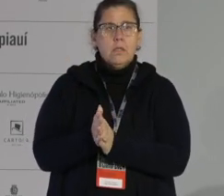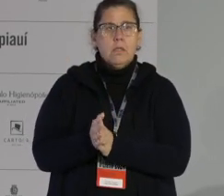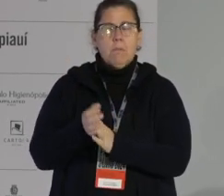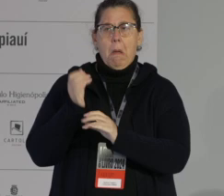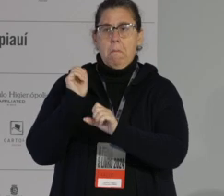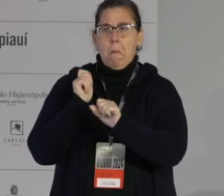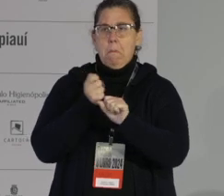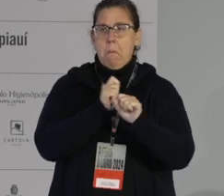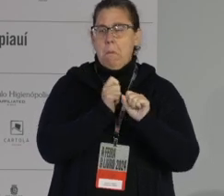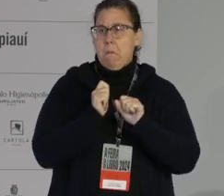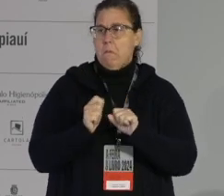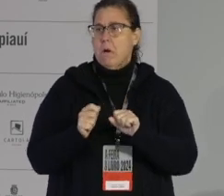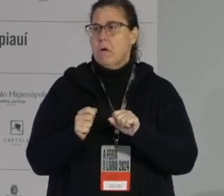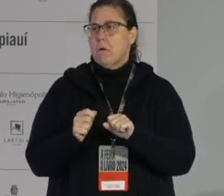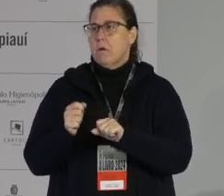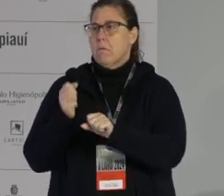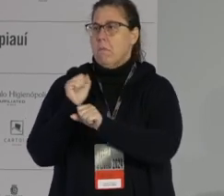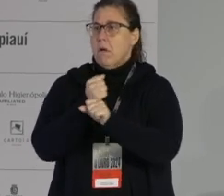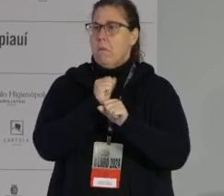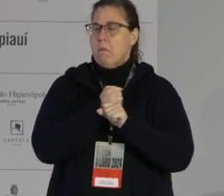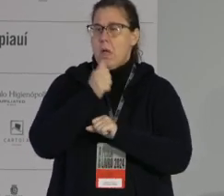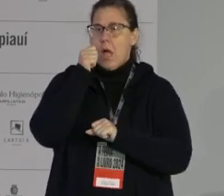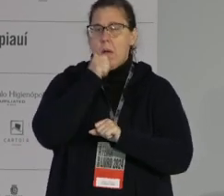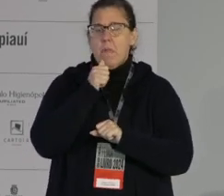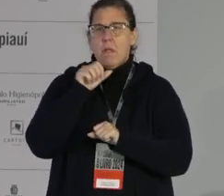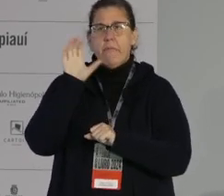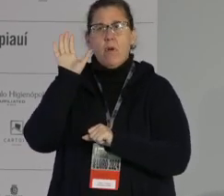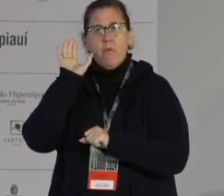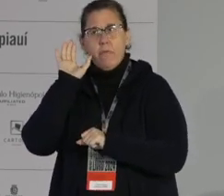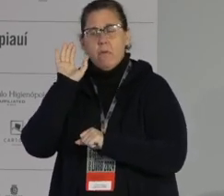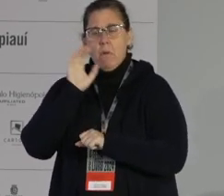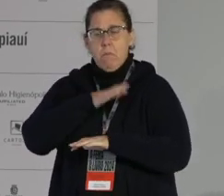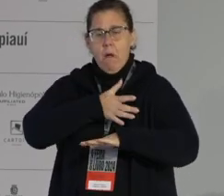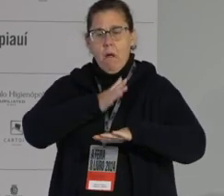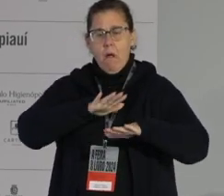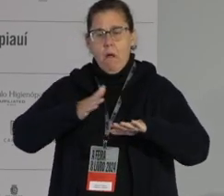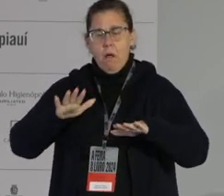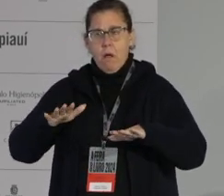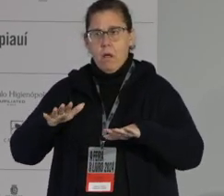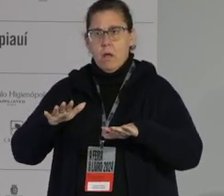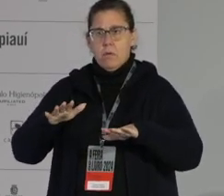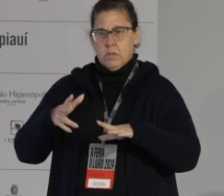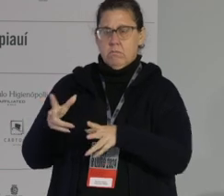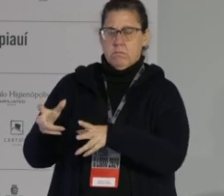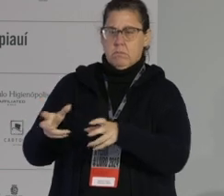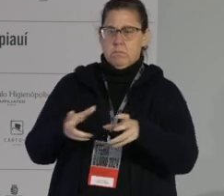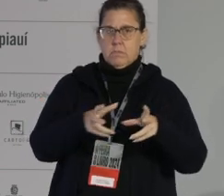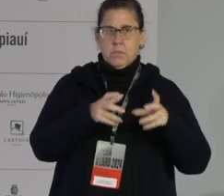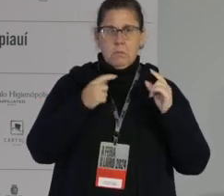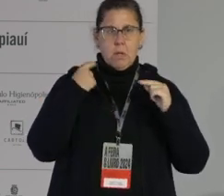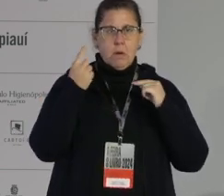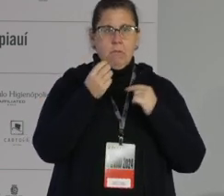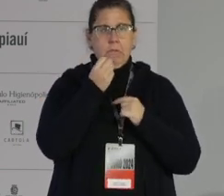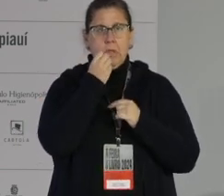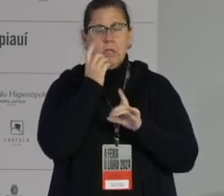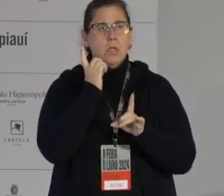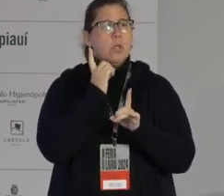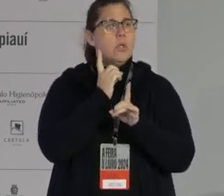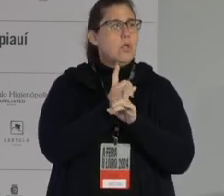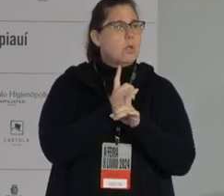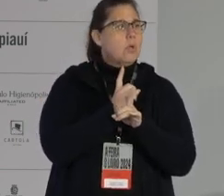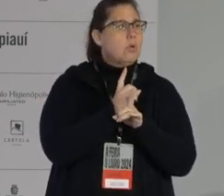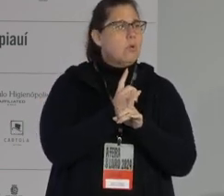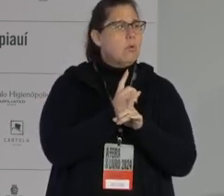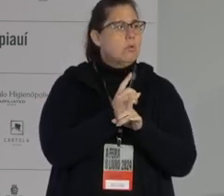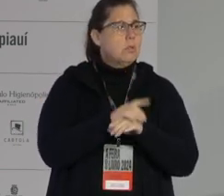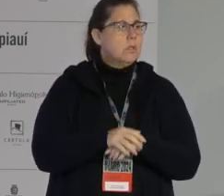marteladas e tal, e daí a obra, e daí a moça fica escutando um barulho de onda e você vai meio acompanhando a loucura dela e ela tentando achar o mar que não está lá, e